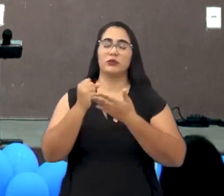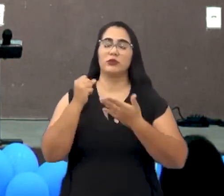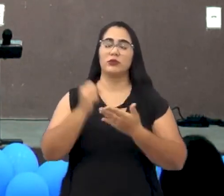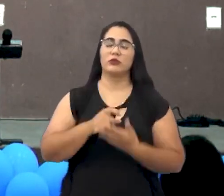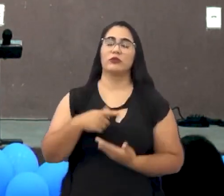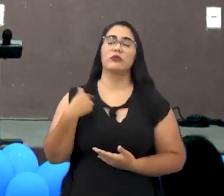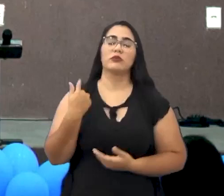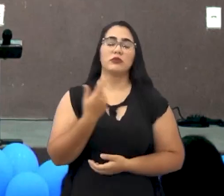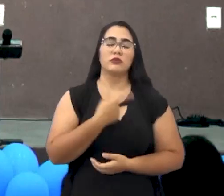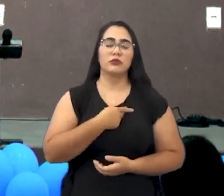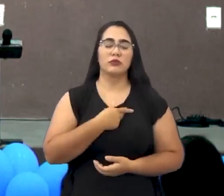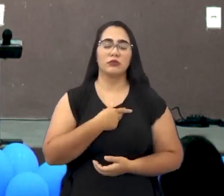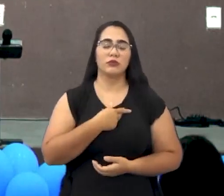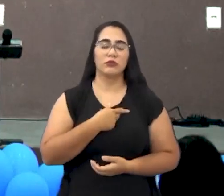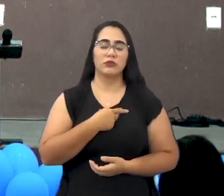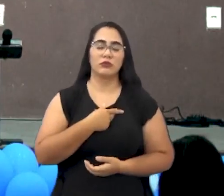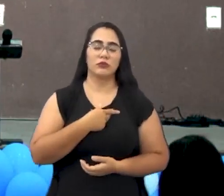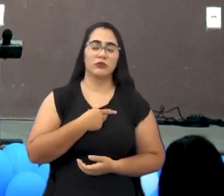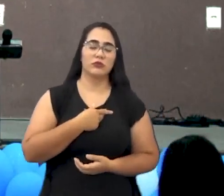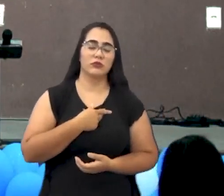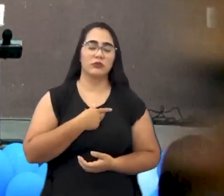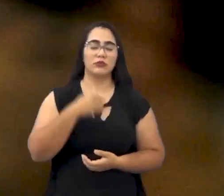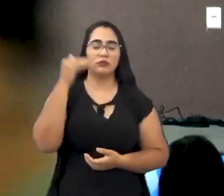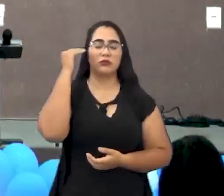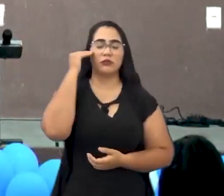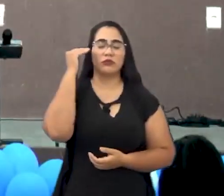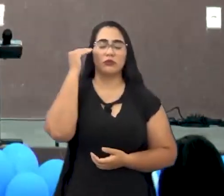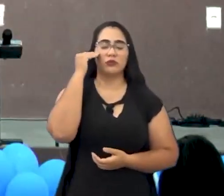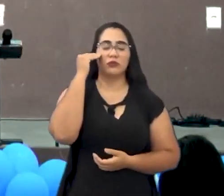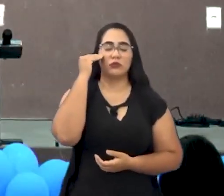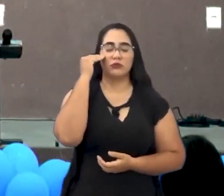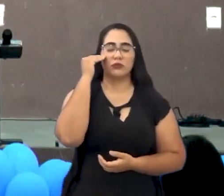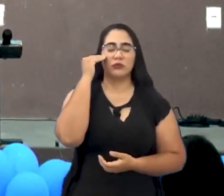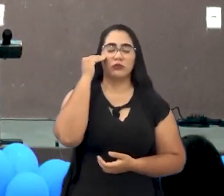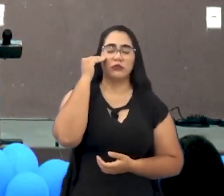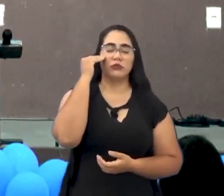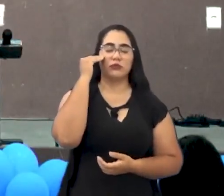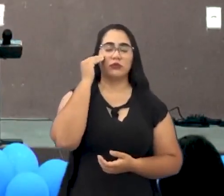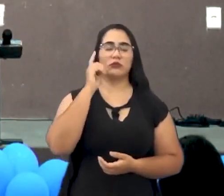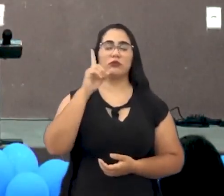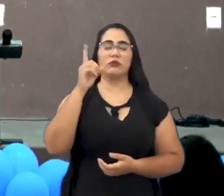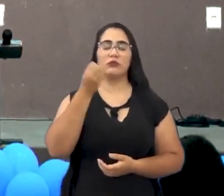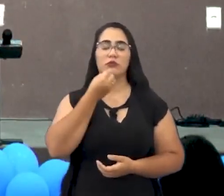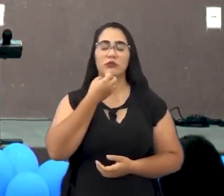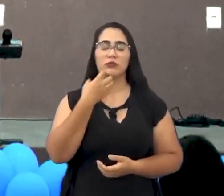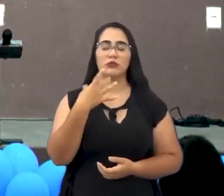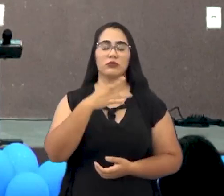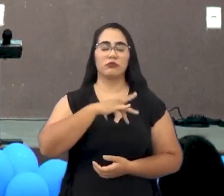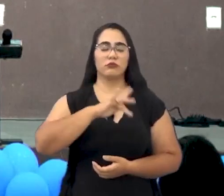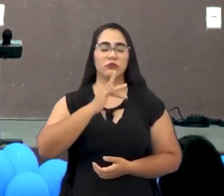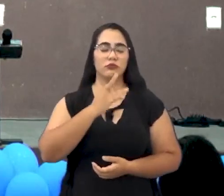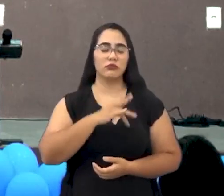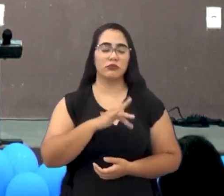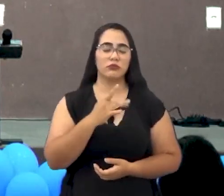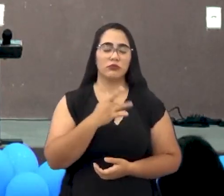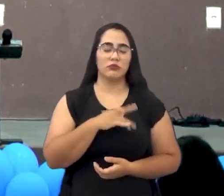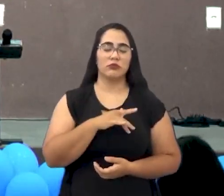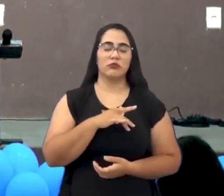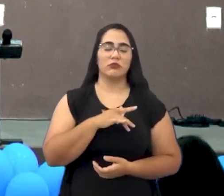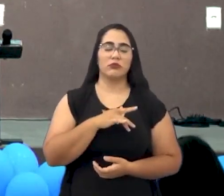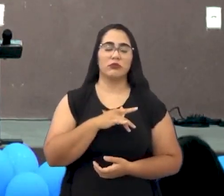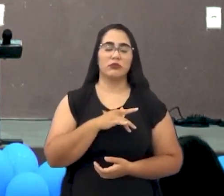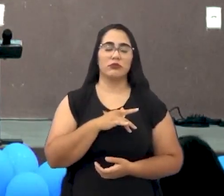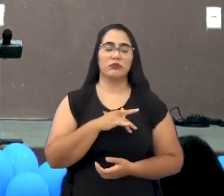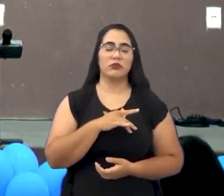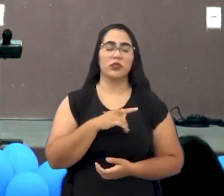Pai, a entendermos, Senhor Deus, a Tua bondade e a Tua misericórdia